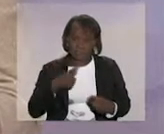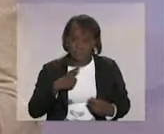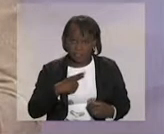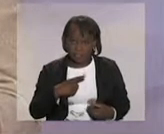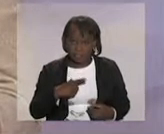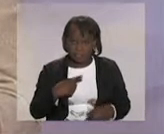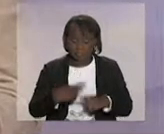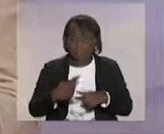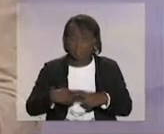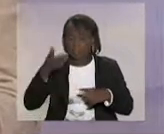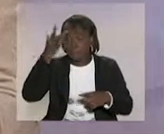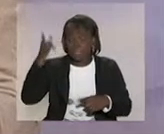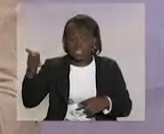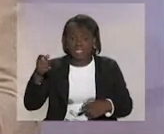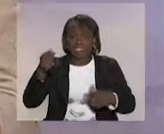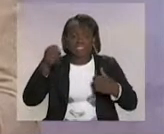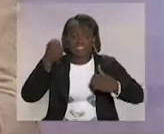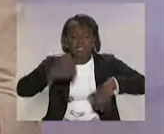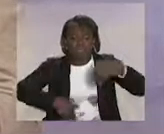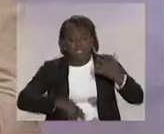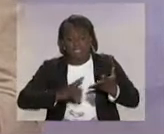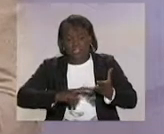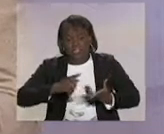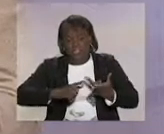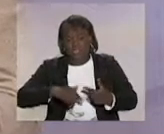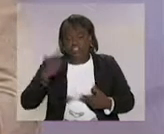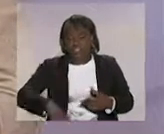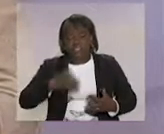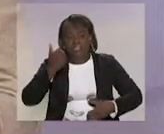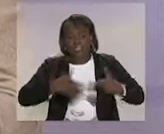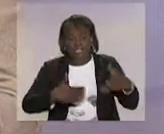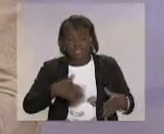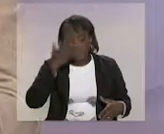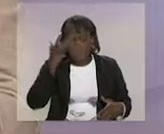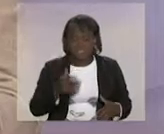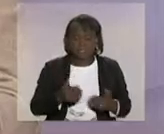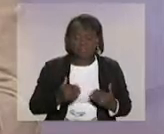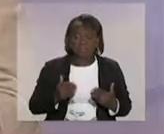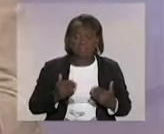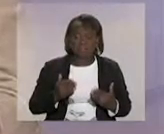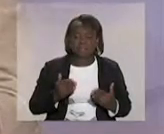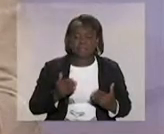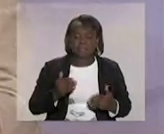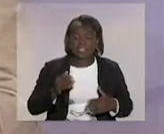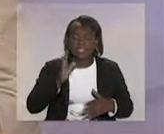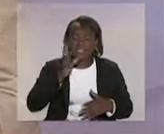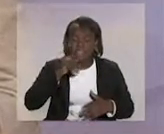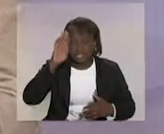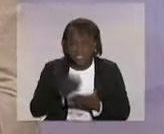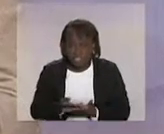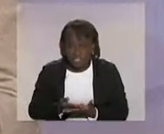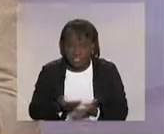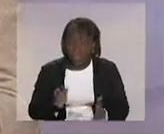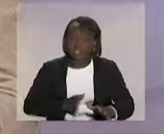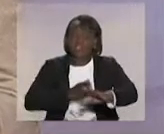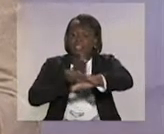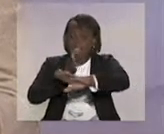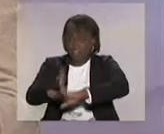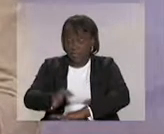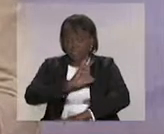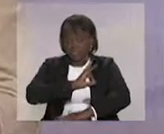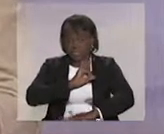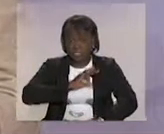tem que relatar isso várias vezes para tentar convencer, e aí ela vai à autoridade